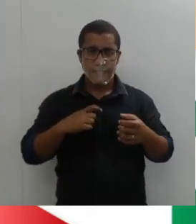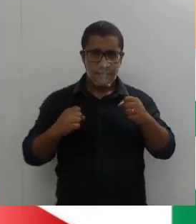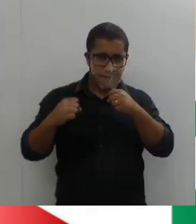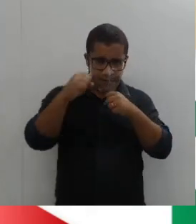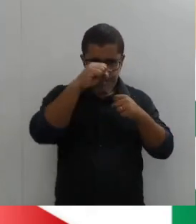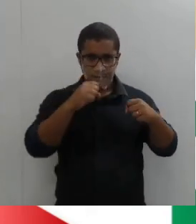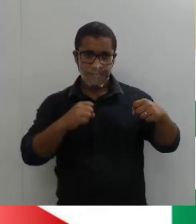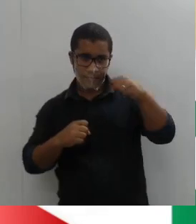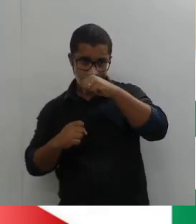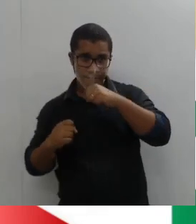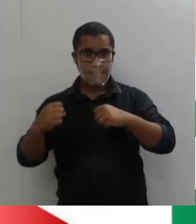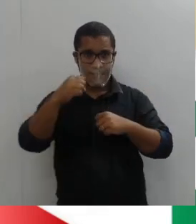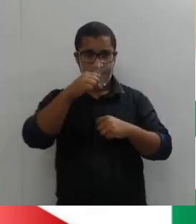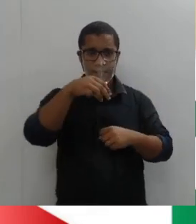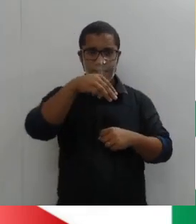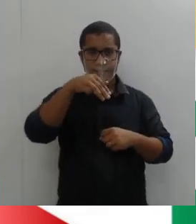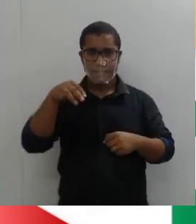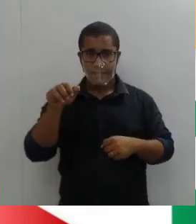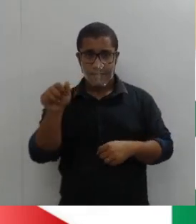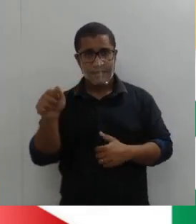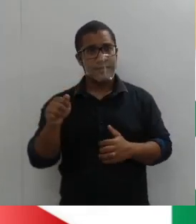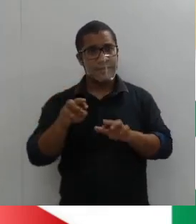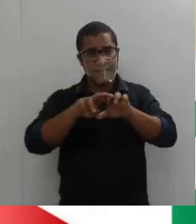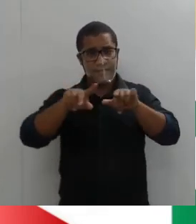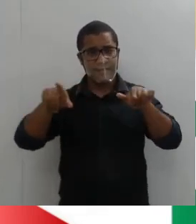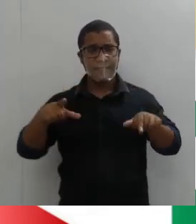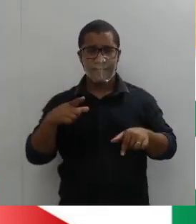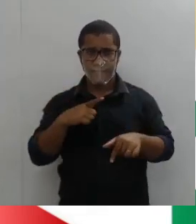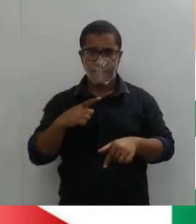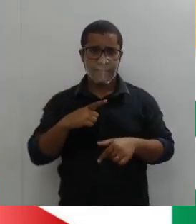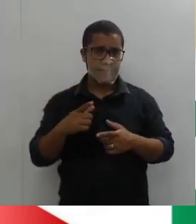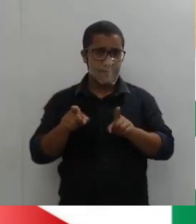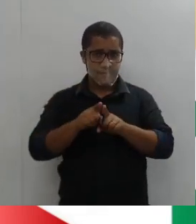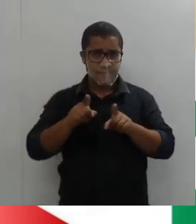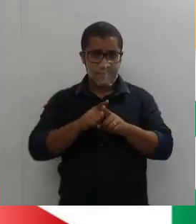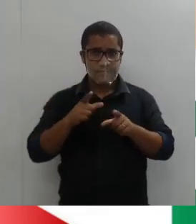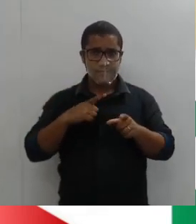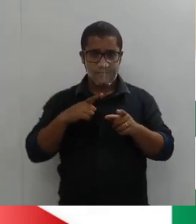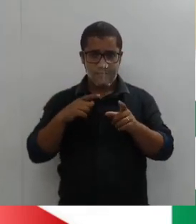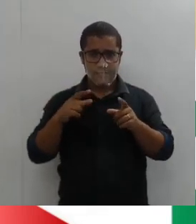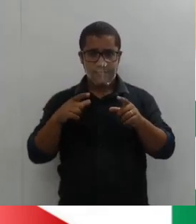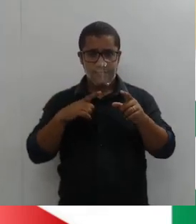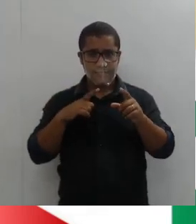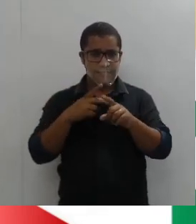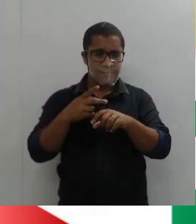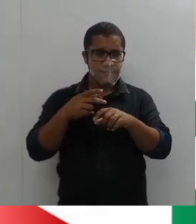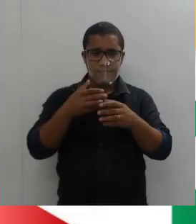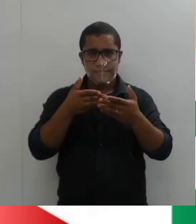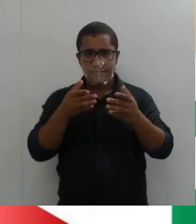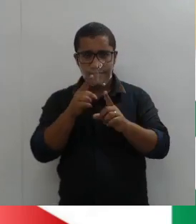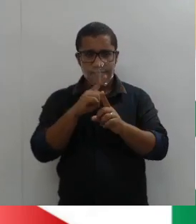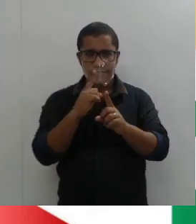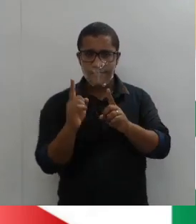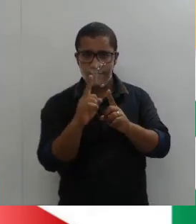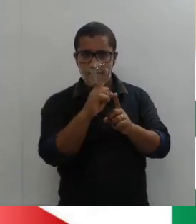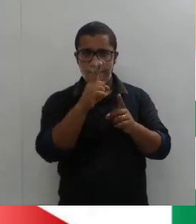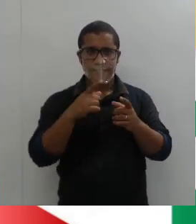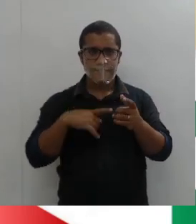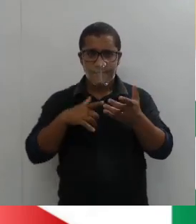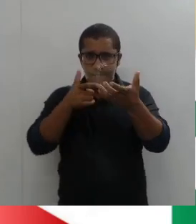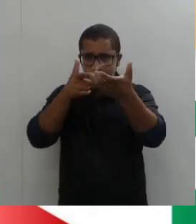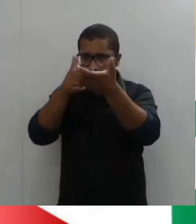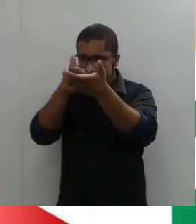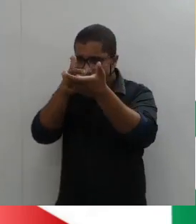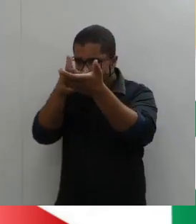né, de MMA, etc e tal. Jogos eletrônicos de labirinto, shooter de tiro, que aí